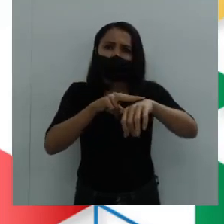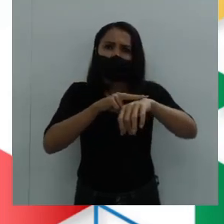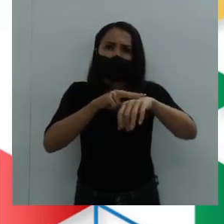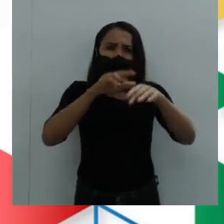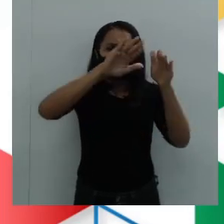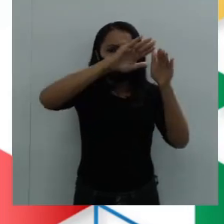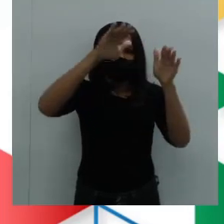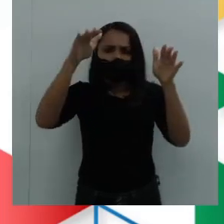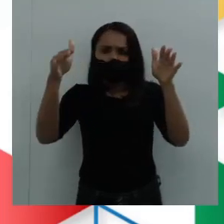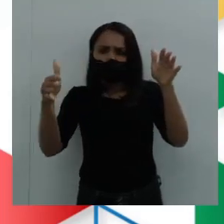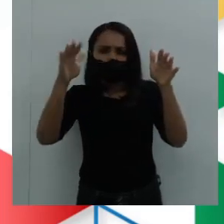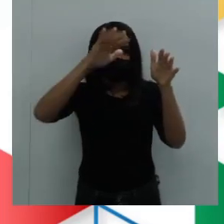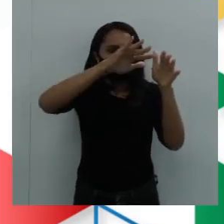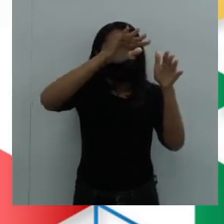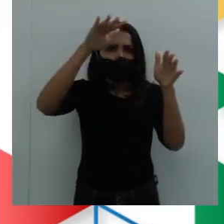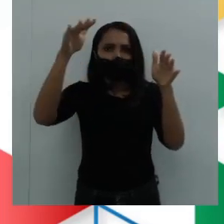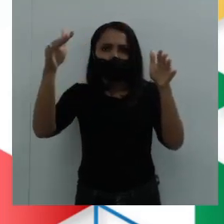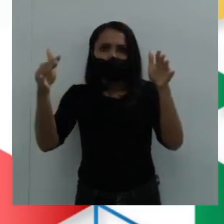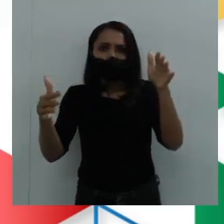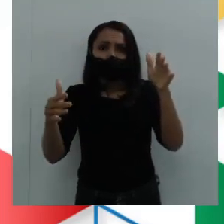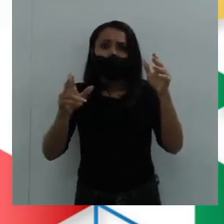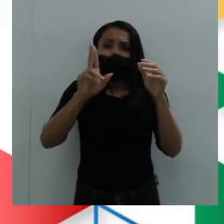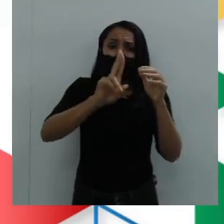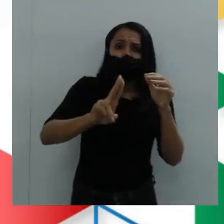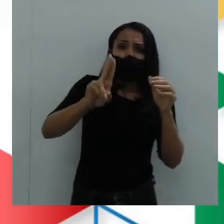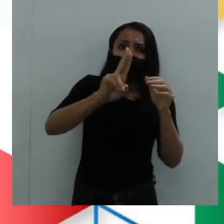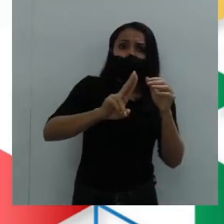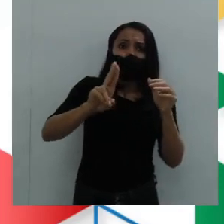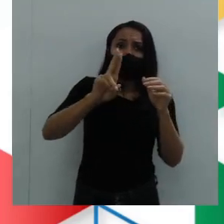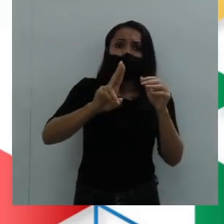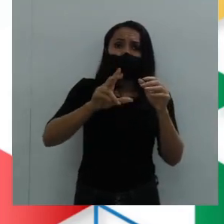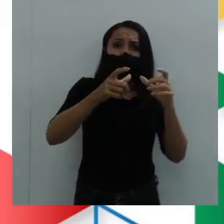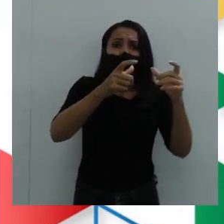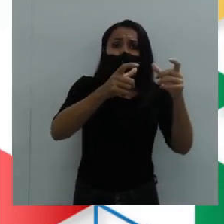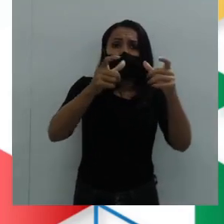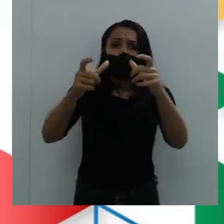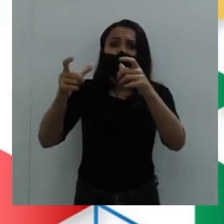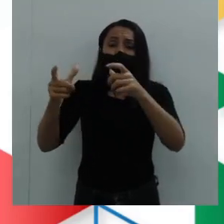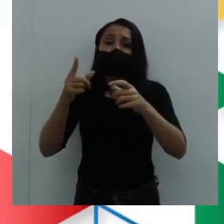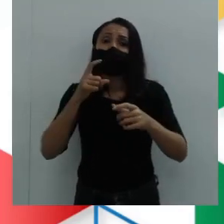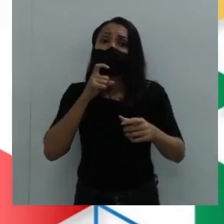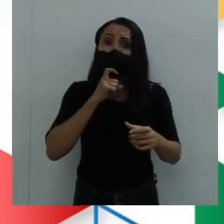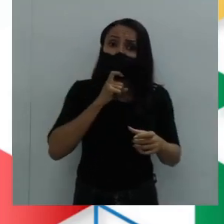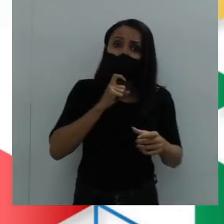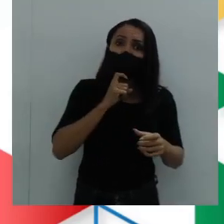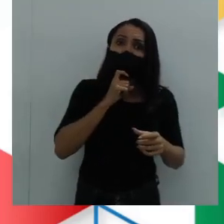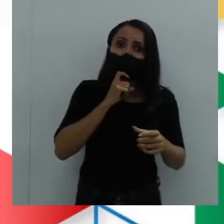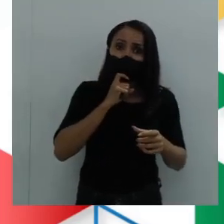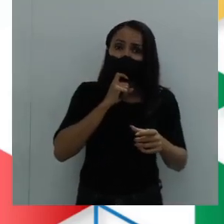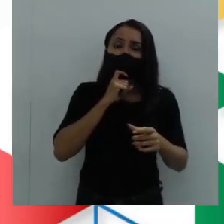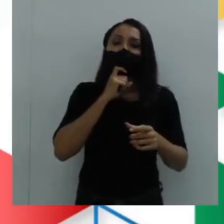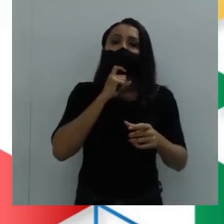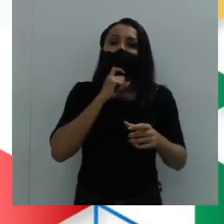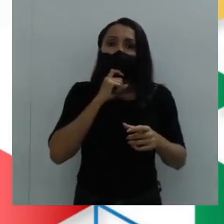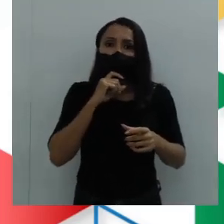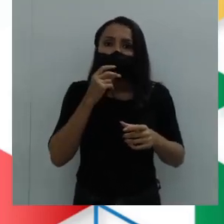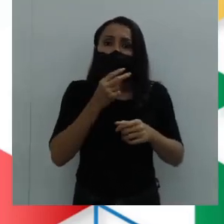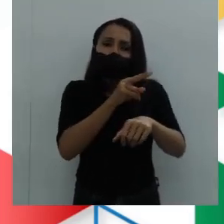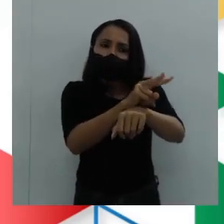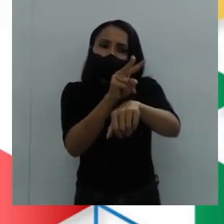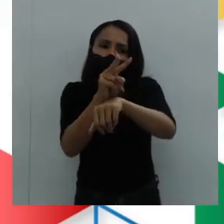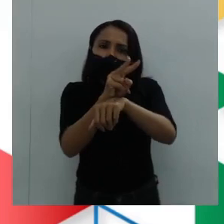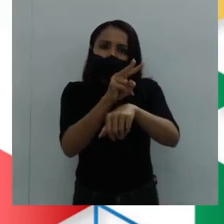transparentes, usada principalmente em lugares que são frios, para cultivar legumes e